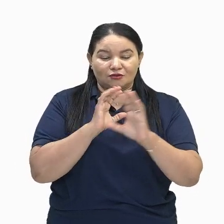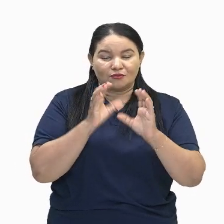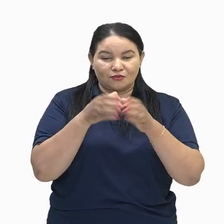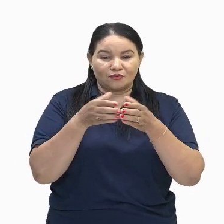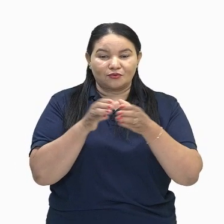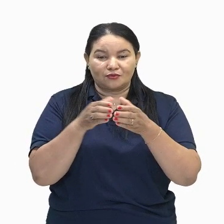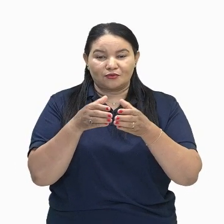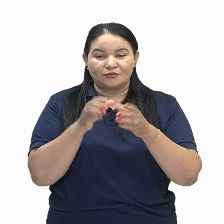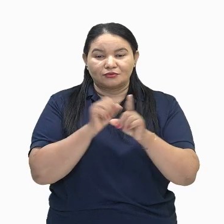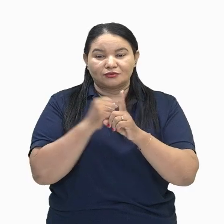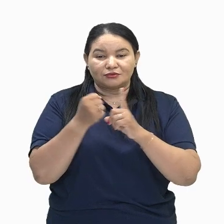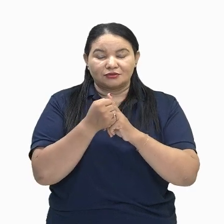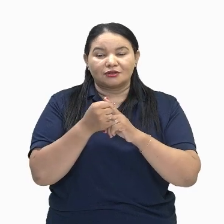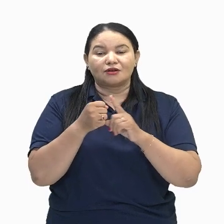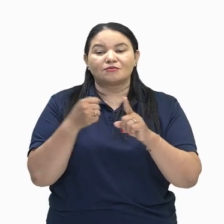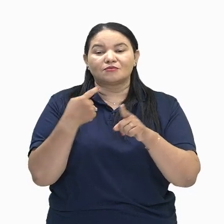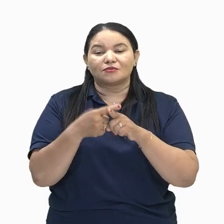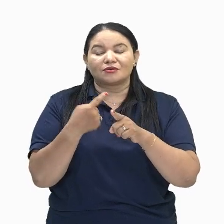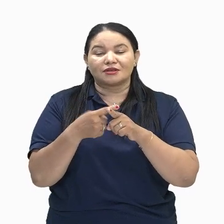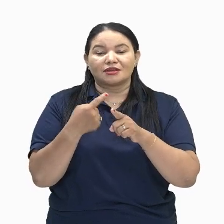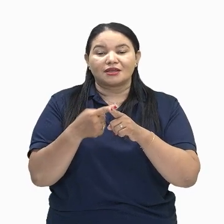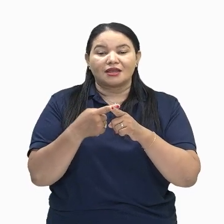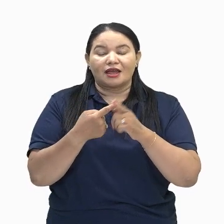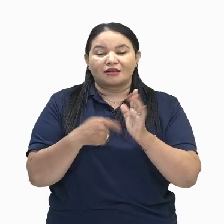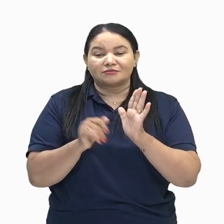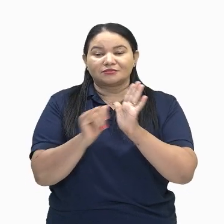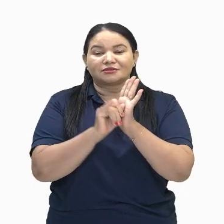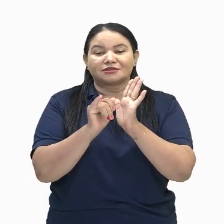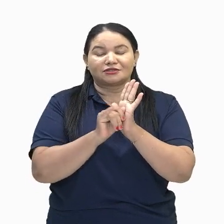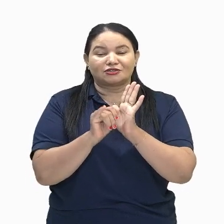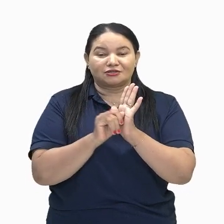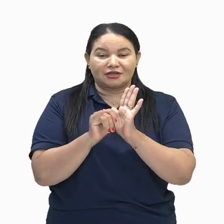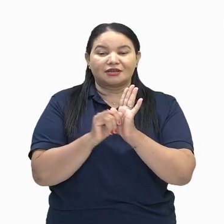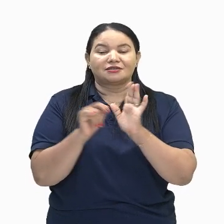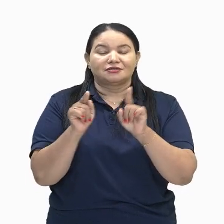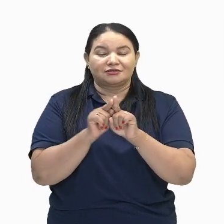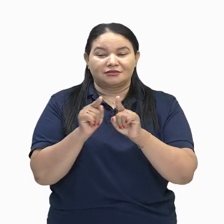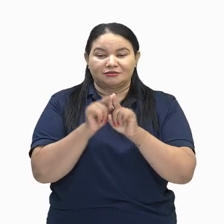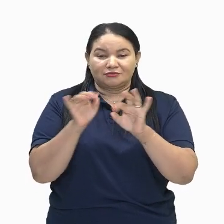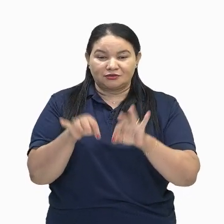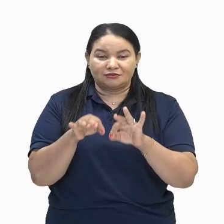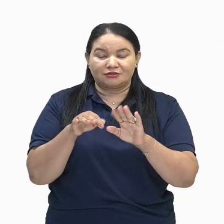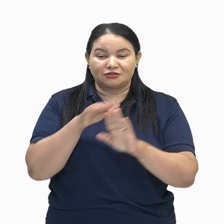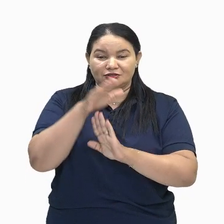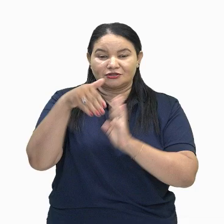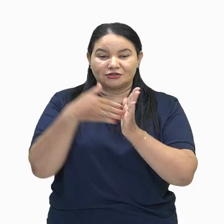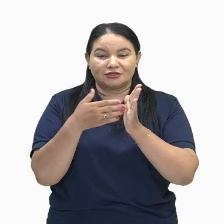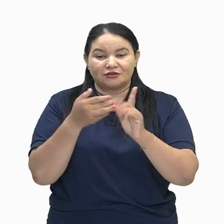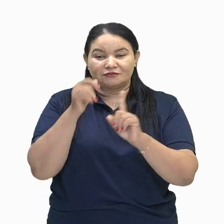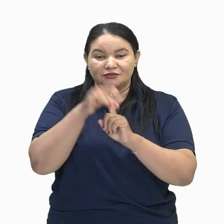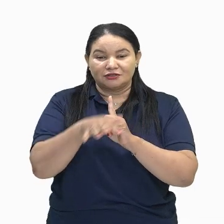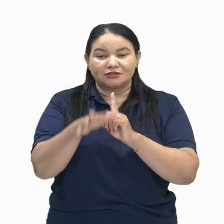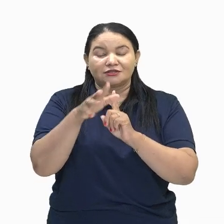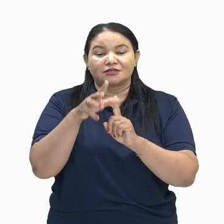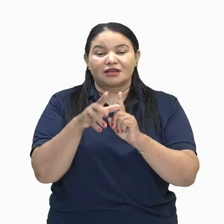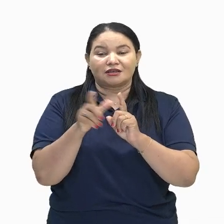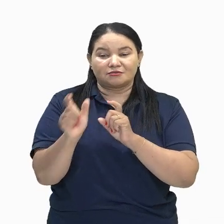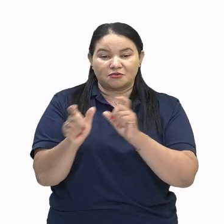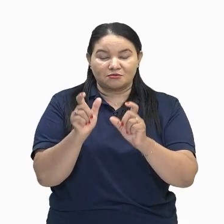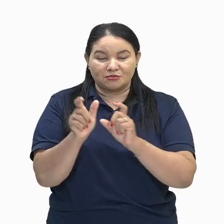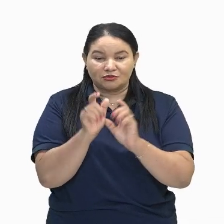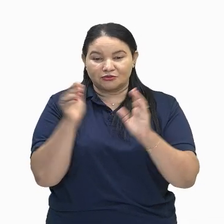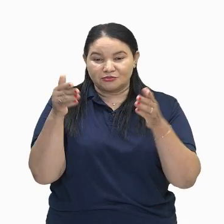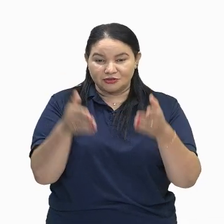social, com o objetivo de reforçar a sua identidade. De modo geral, as gírias correspondem a termos específicos usados